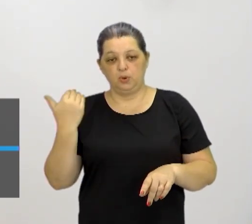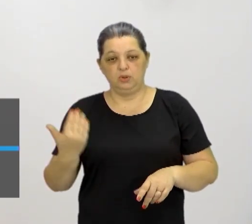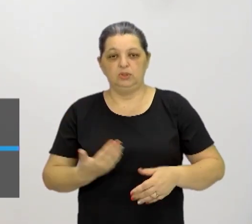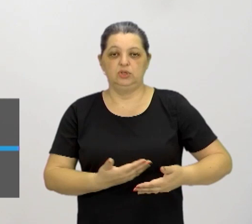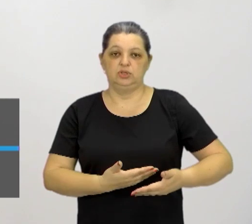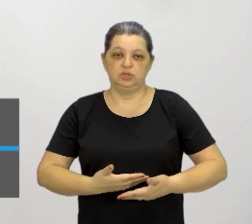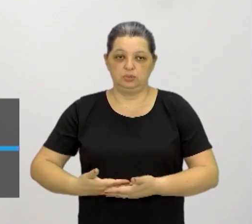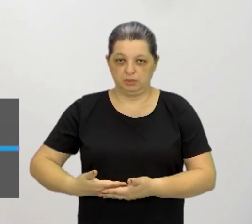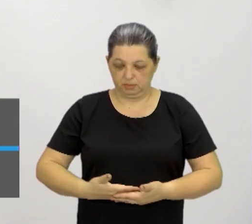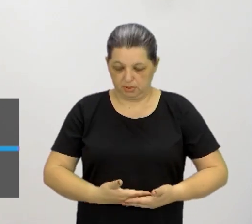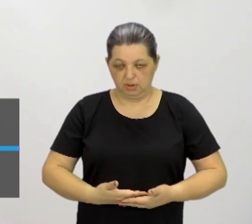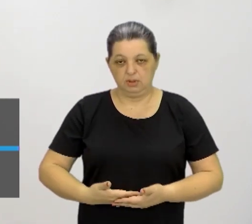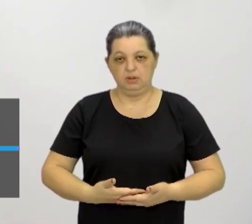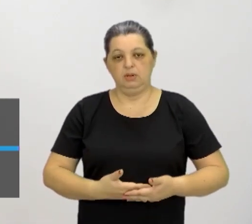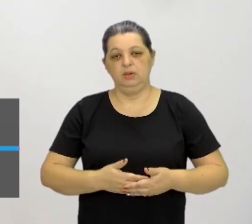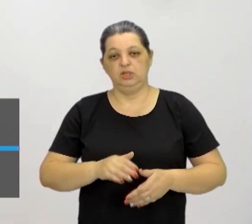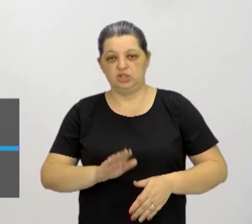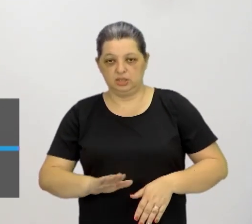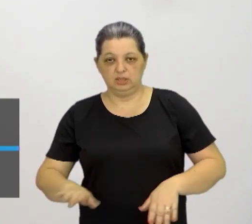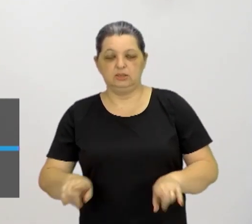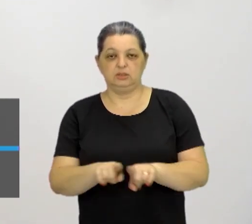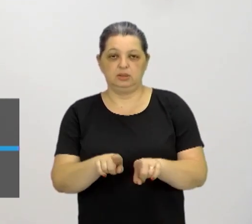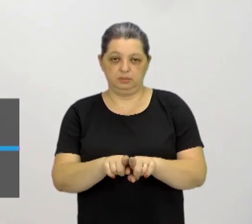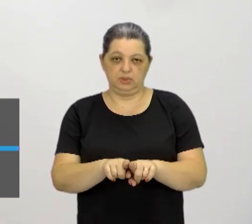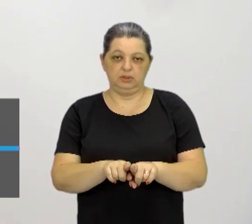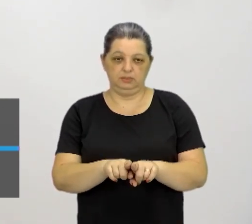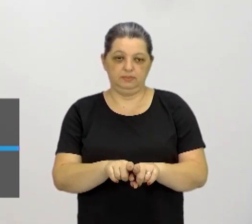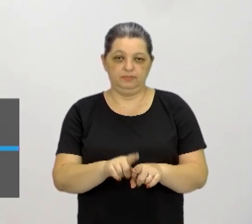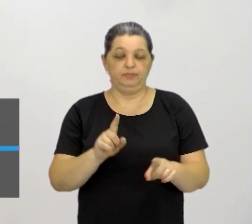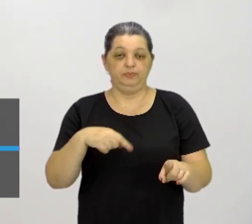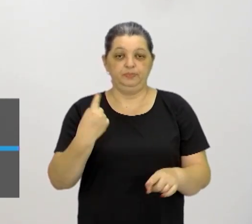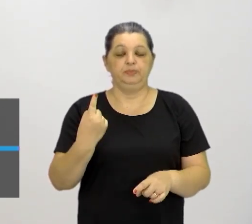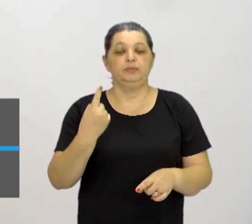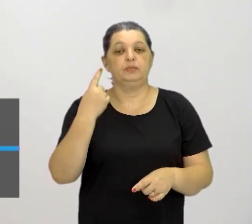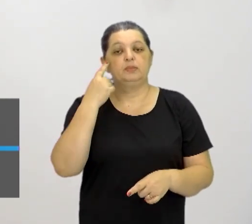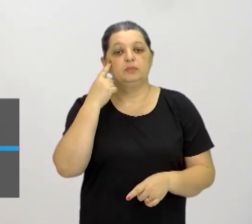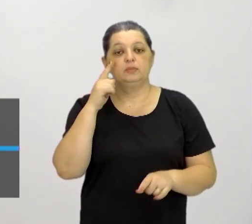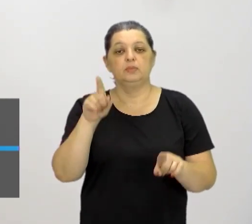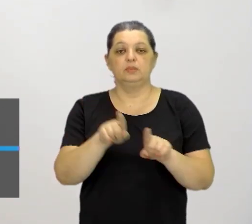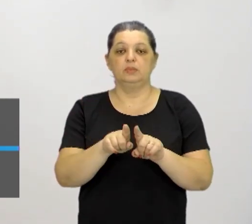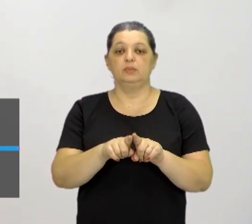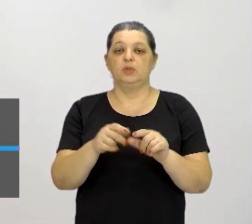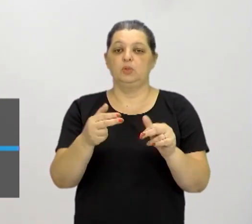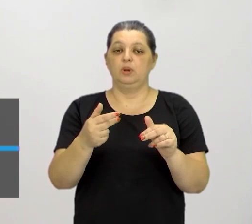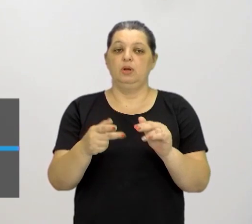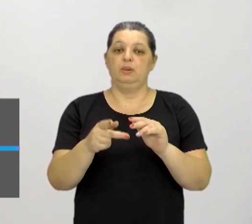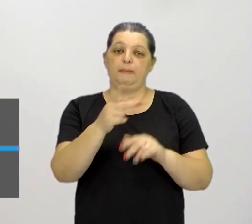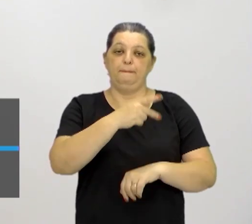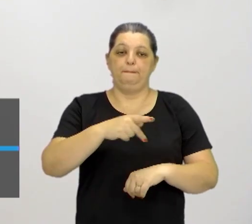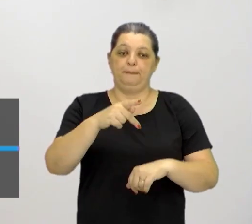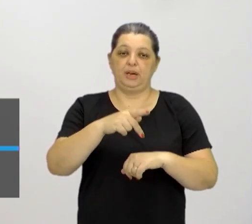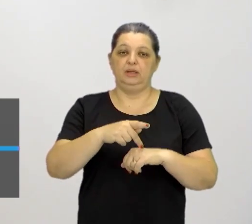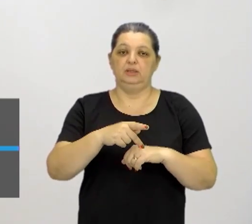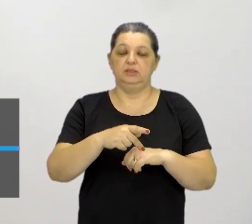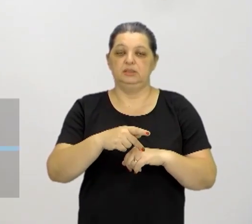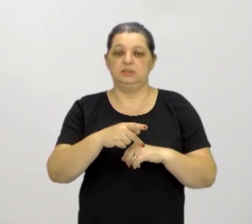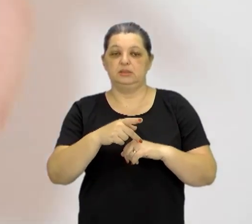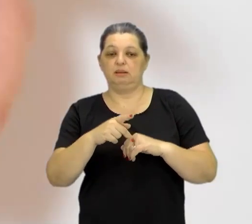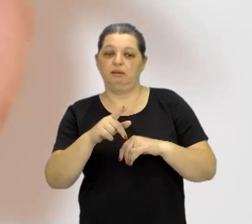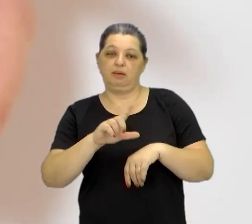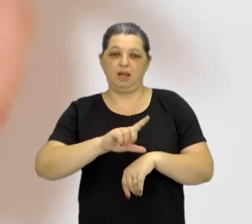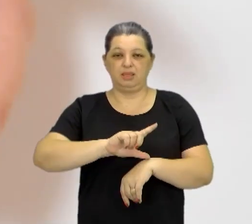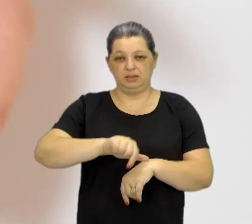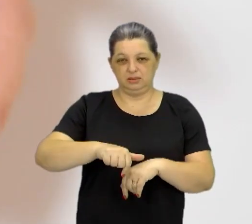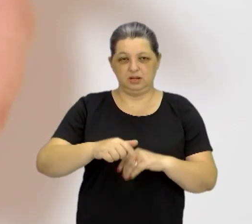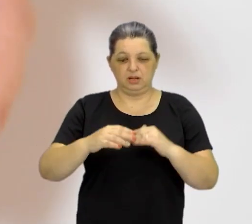isso contribui para que nós sejamos entendidos também como um país subdesenvolvido. Dá uma olhadinha na tela.